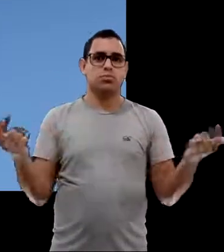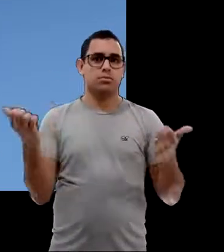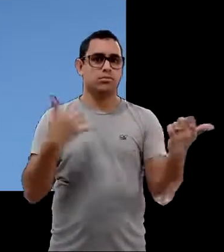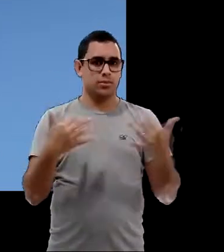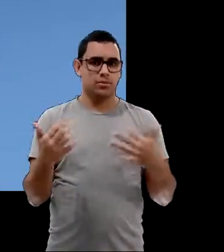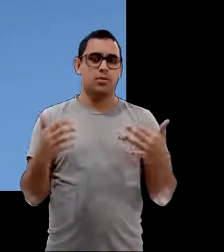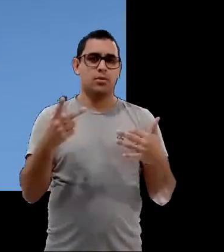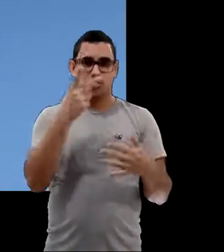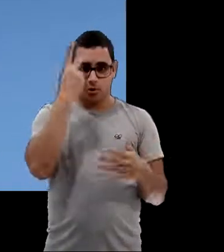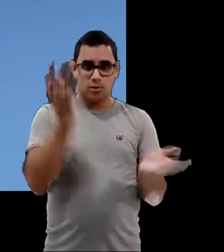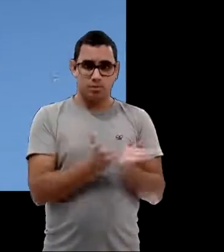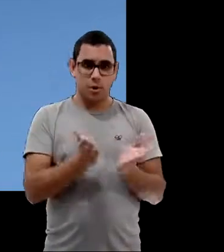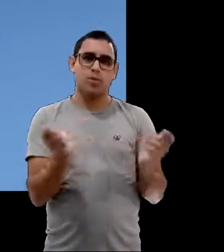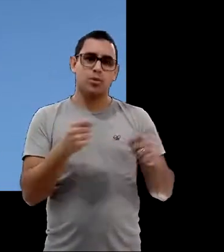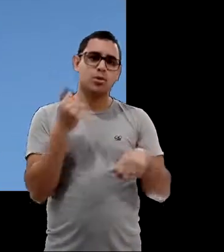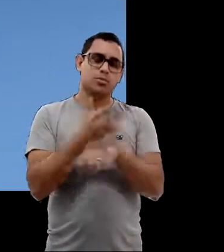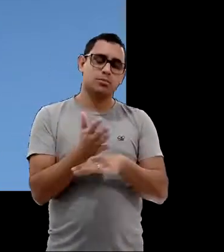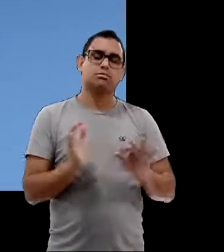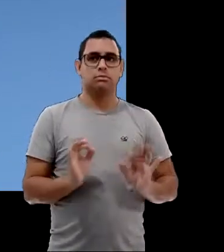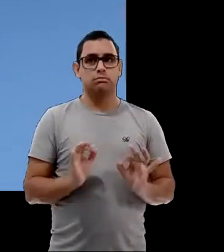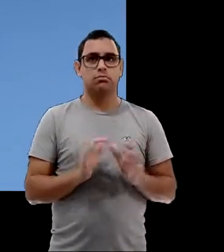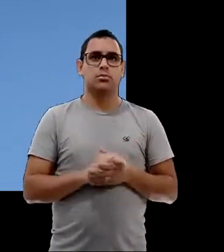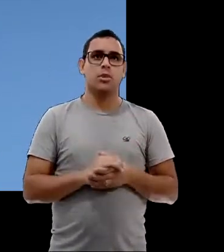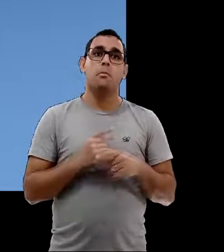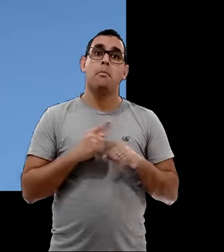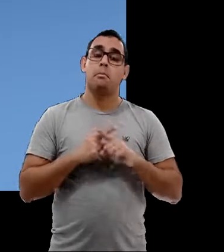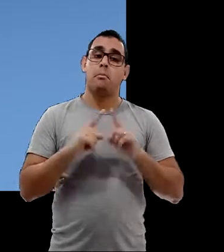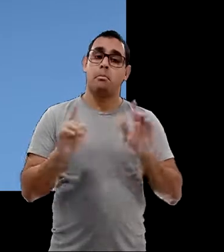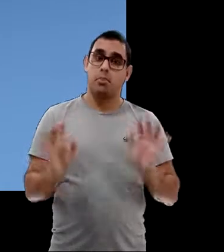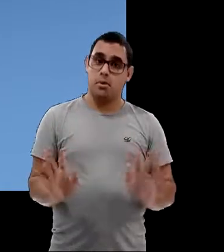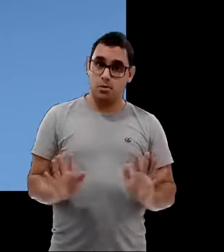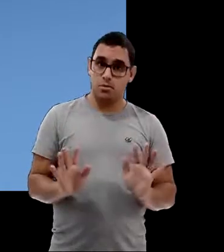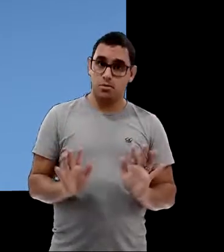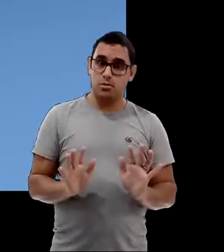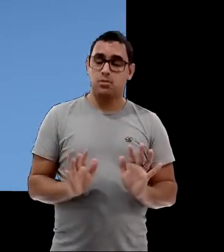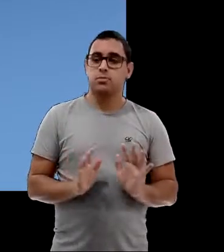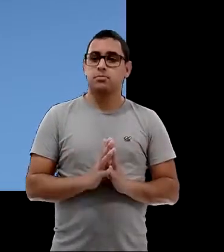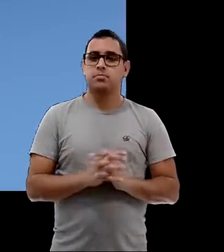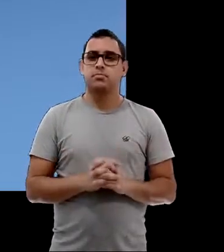os pessoal de classe mais baixa, com cotas e tal. Porém,